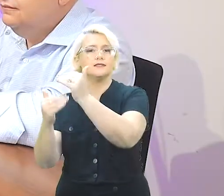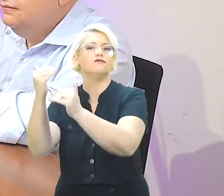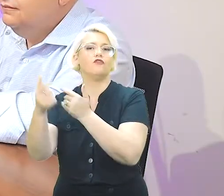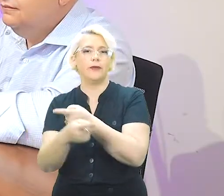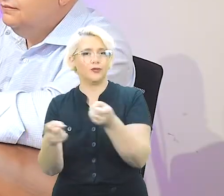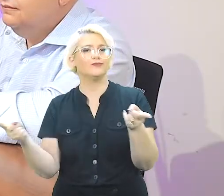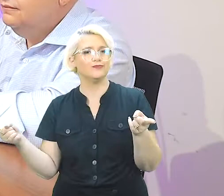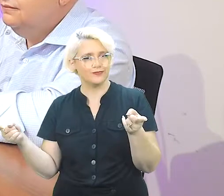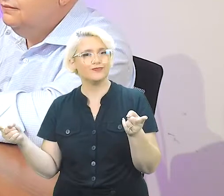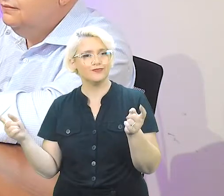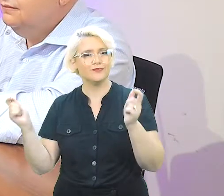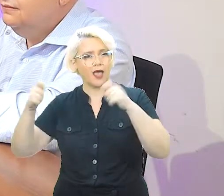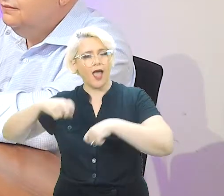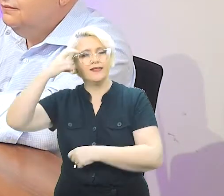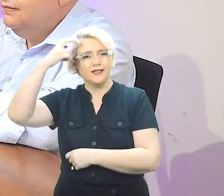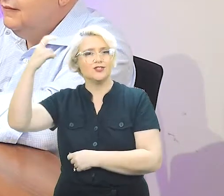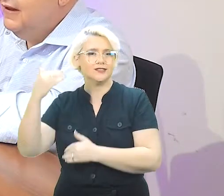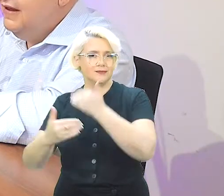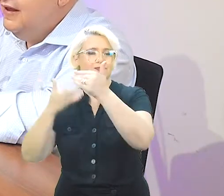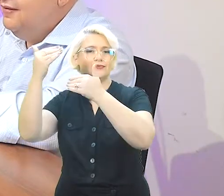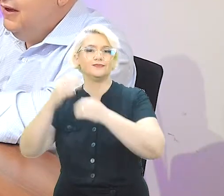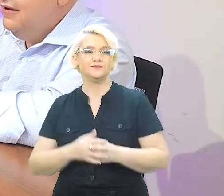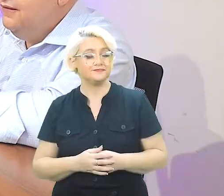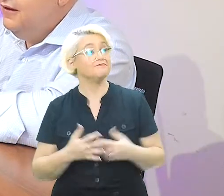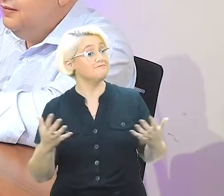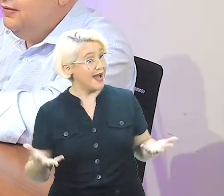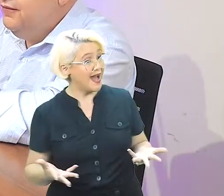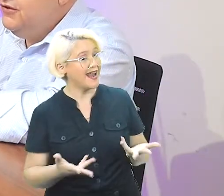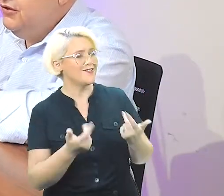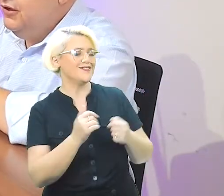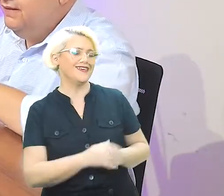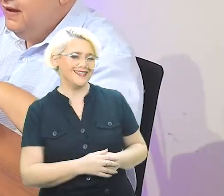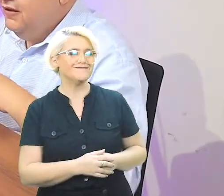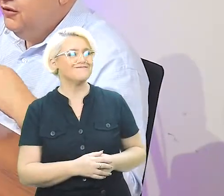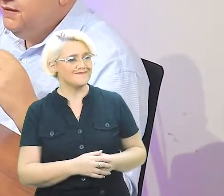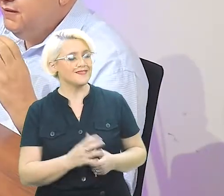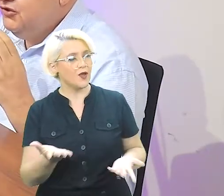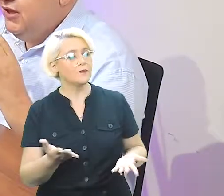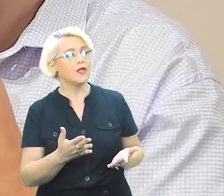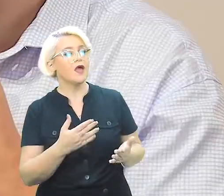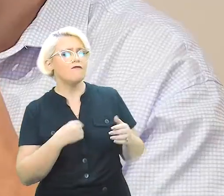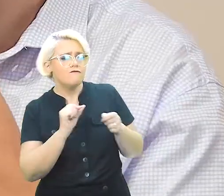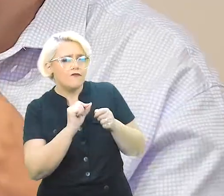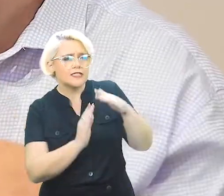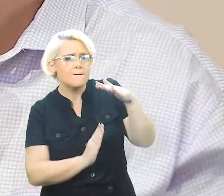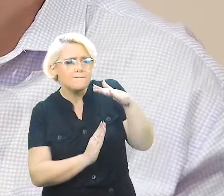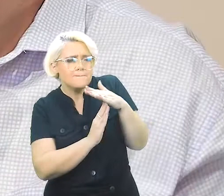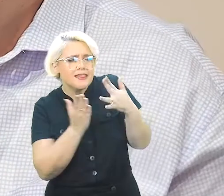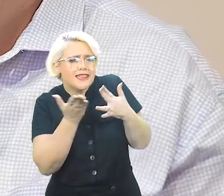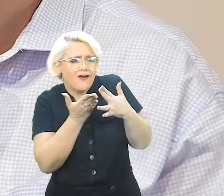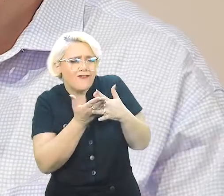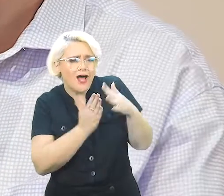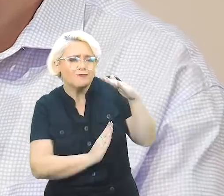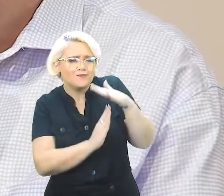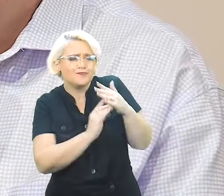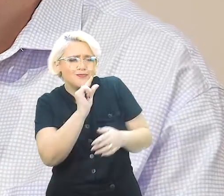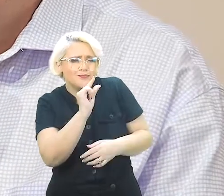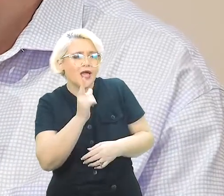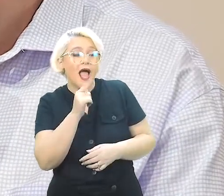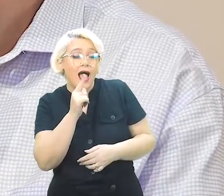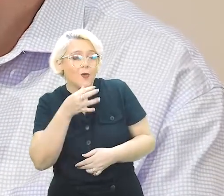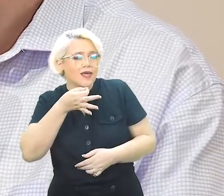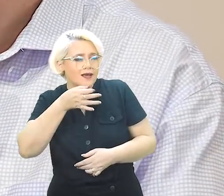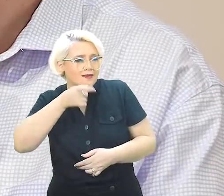desenvolvendo a sua inteligência. Maravilha. Professora, nós vamos dar um pequeno intervalo para tomar